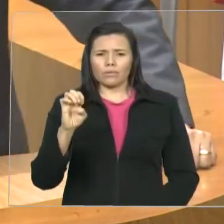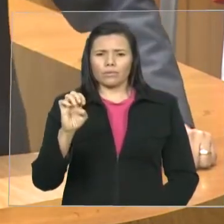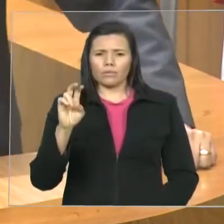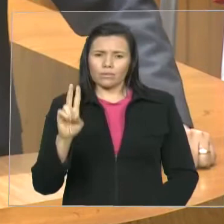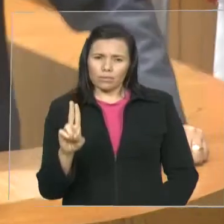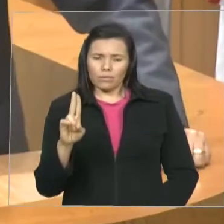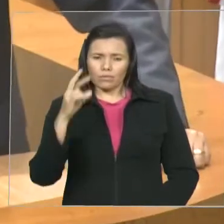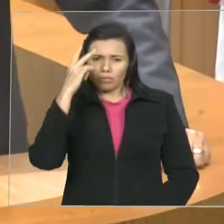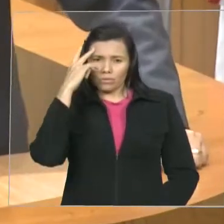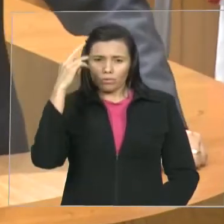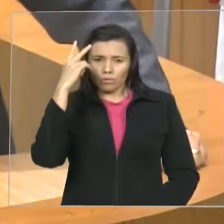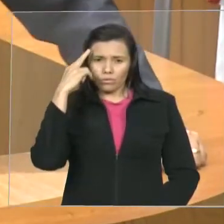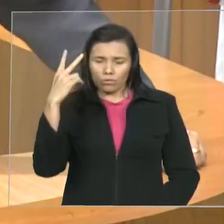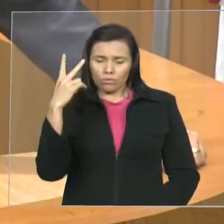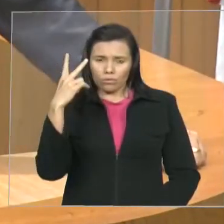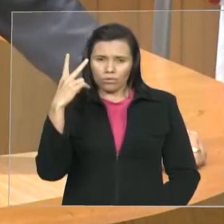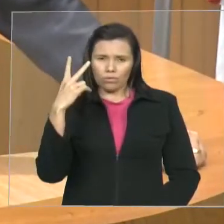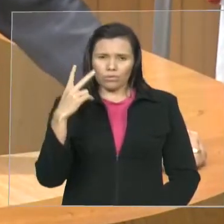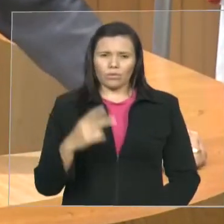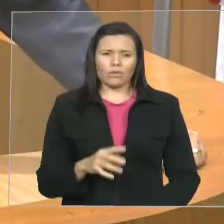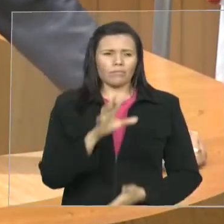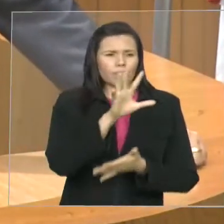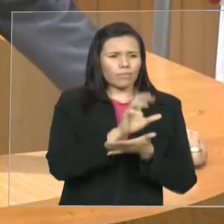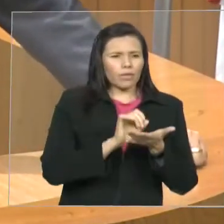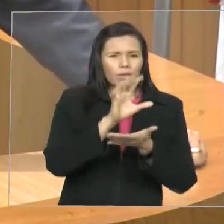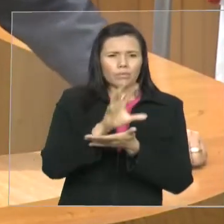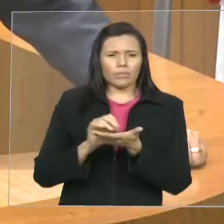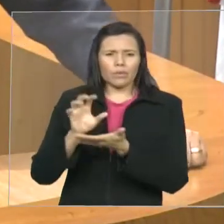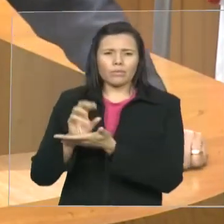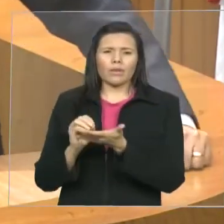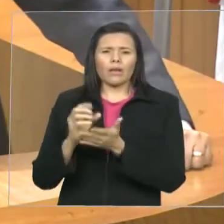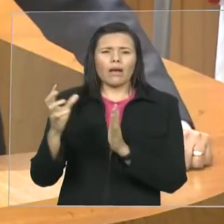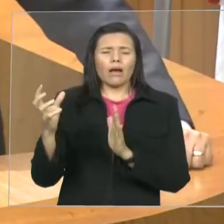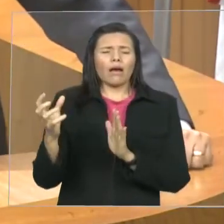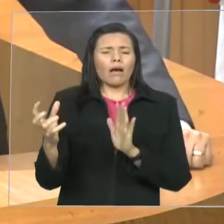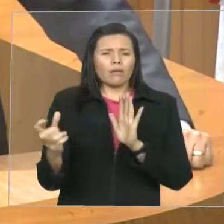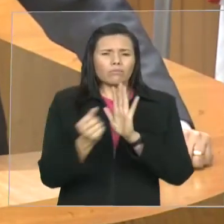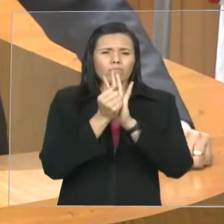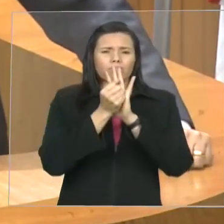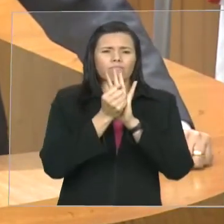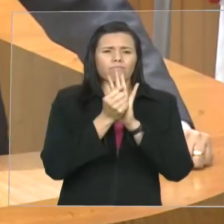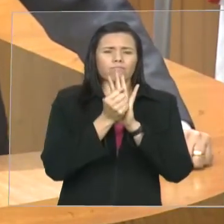do acervo que essas famílias têm, que esses pesquisadores têm.